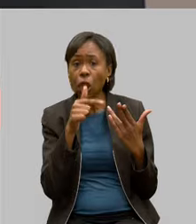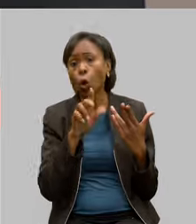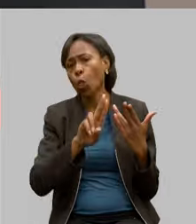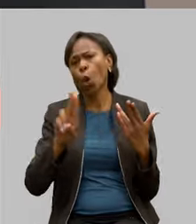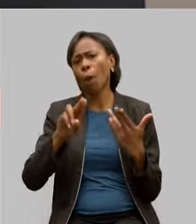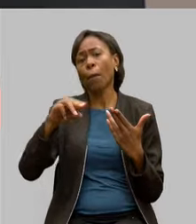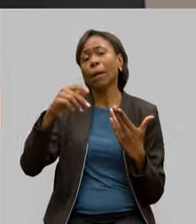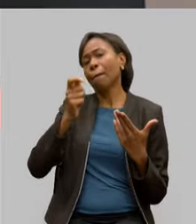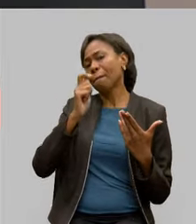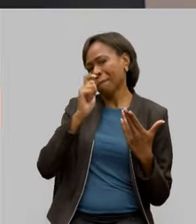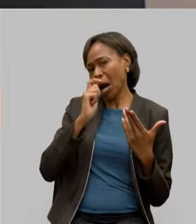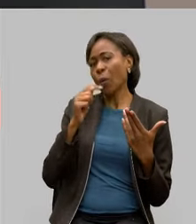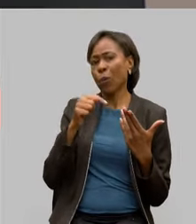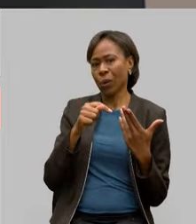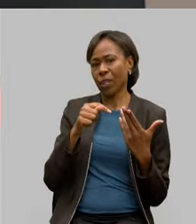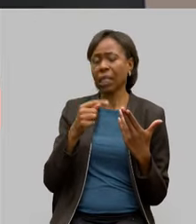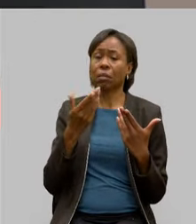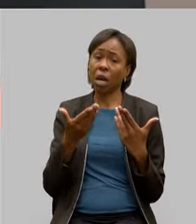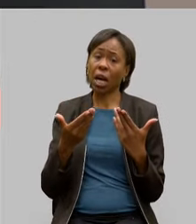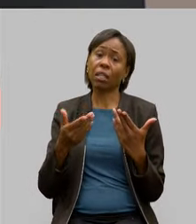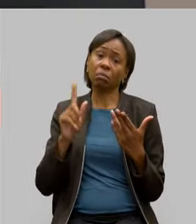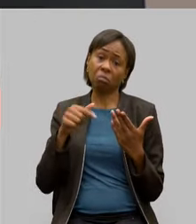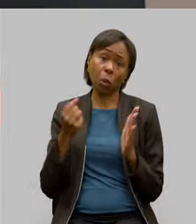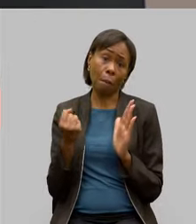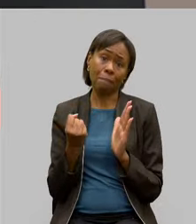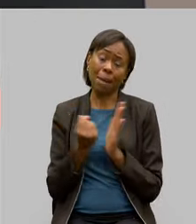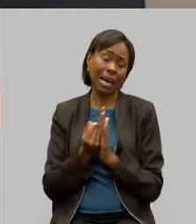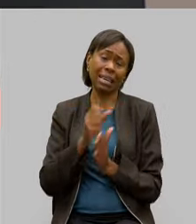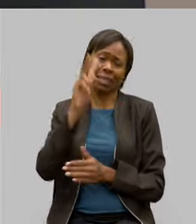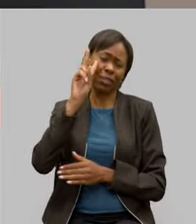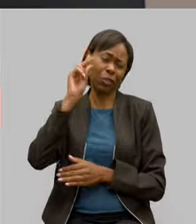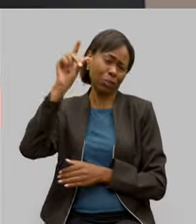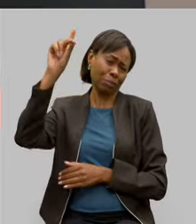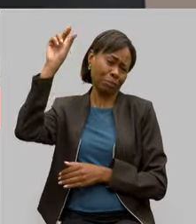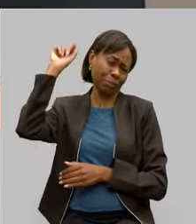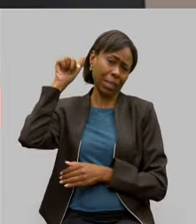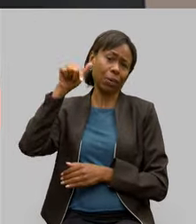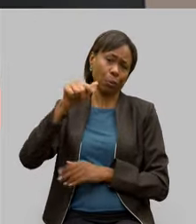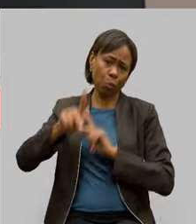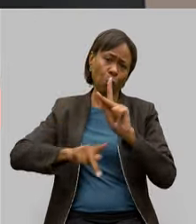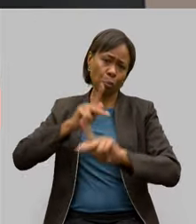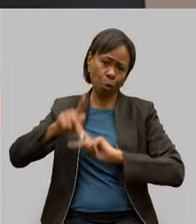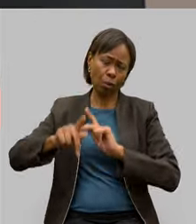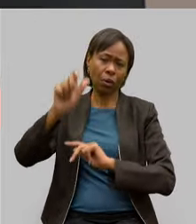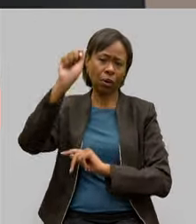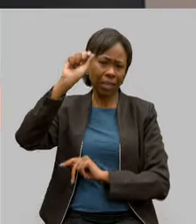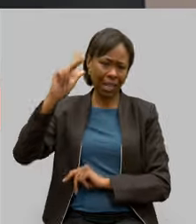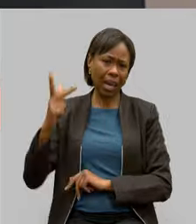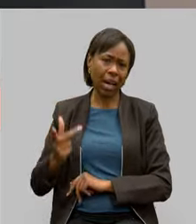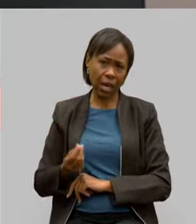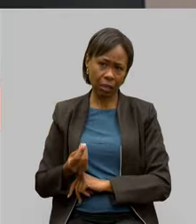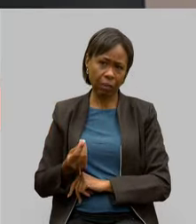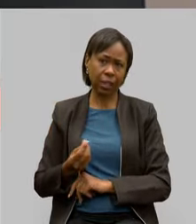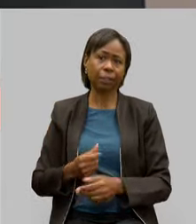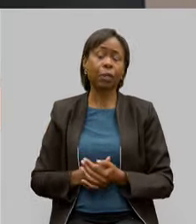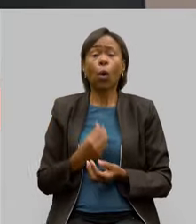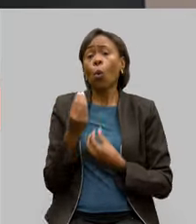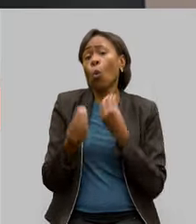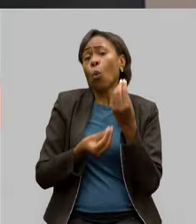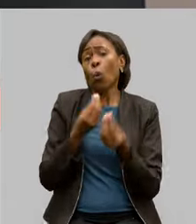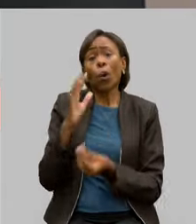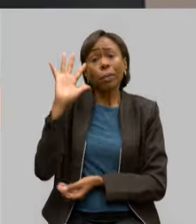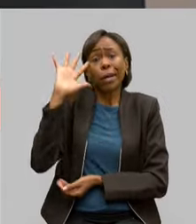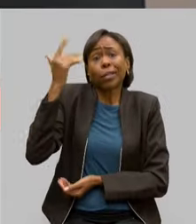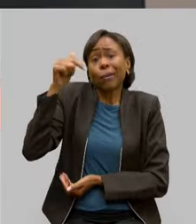histórico também com o povo que veio de África então é disso que se trata né como que a gente resolve esse